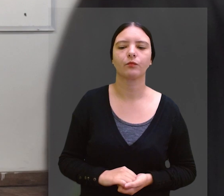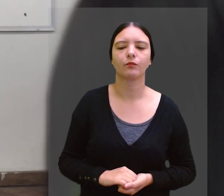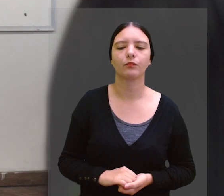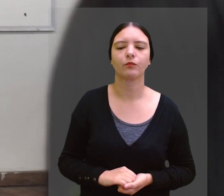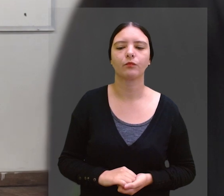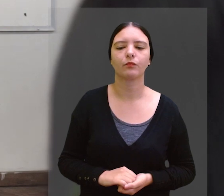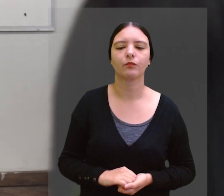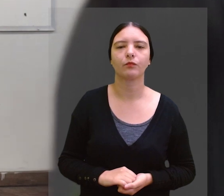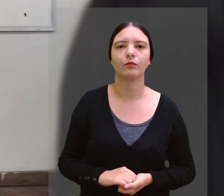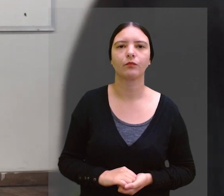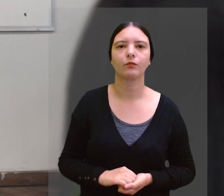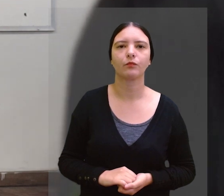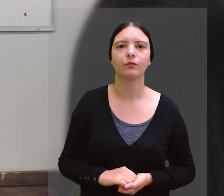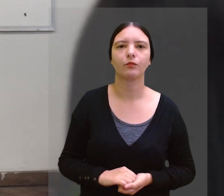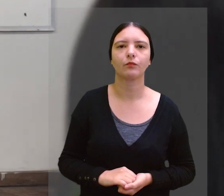Então,